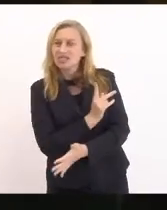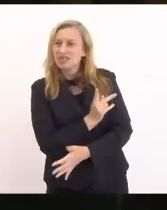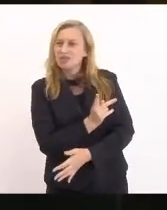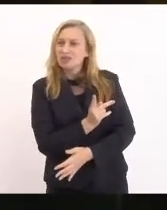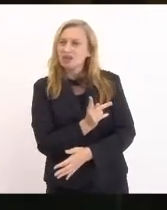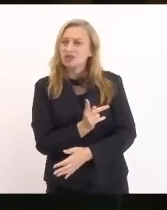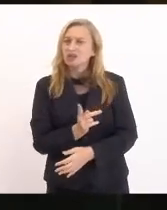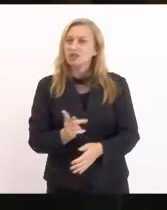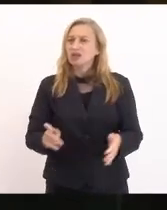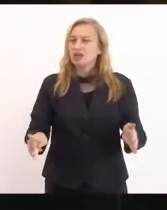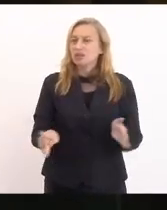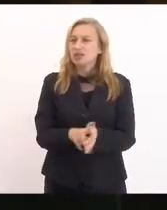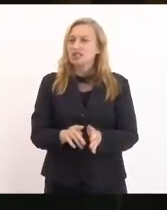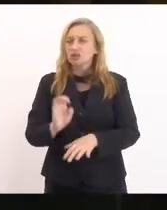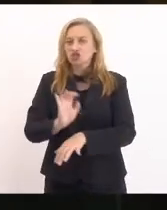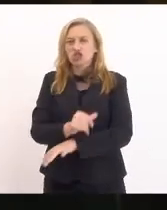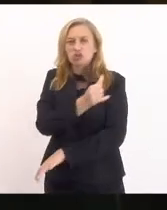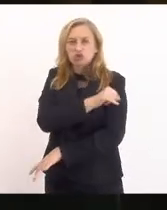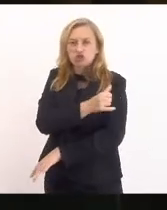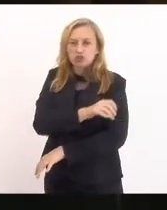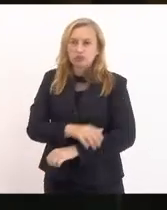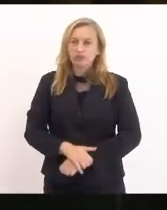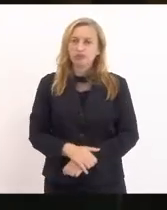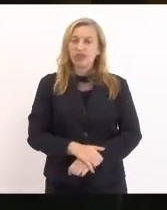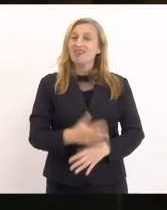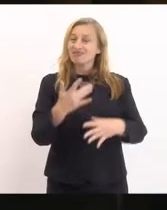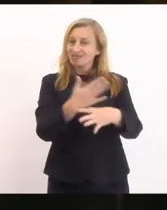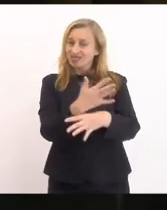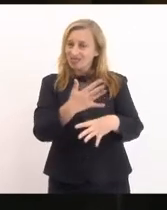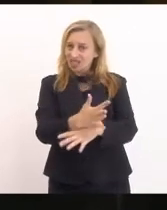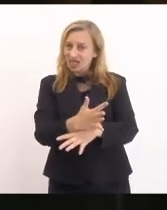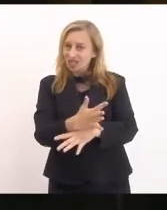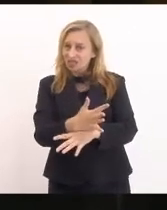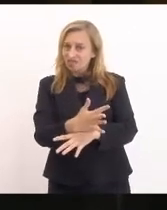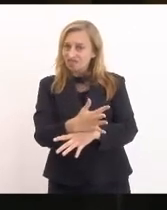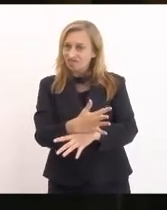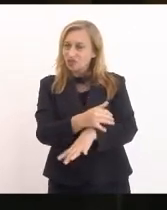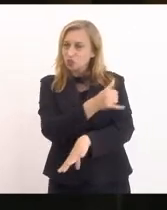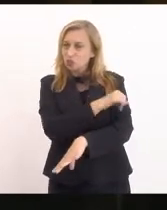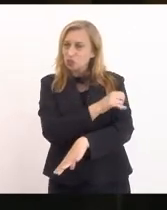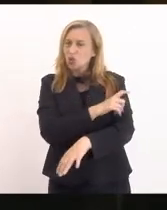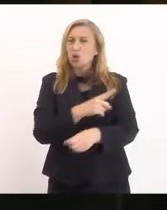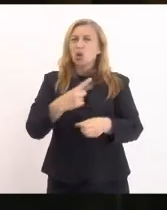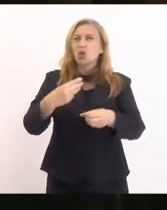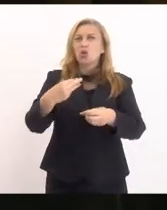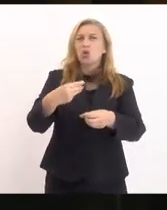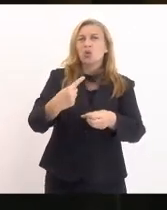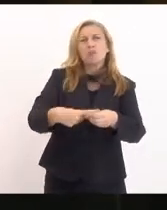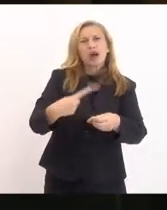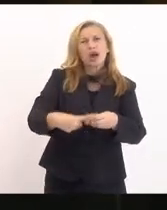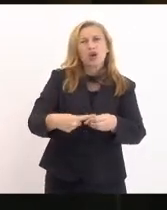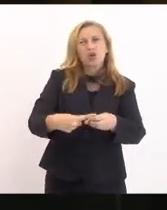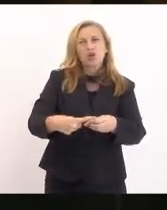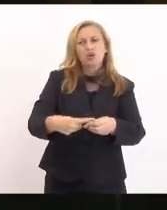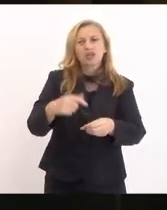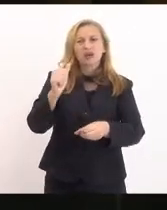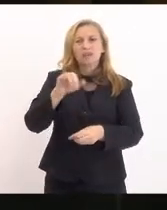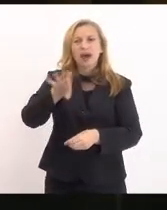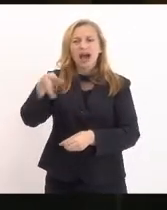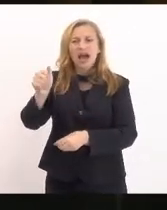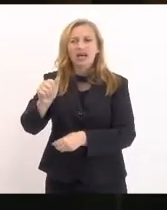do estado do Rio de Janeiro. Na cidade do Rio de Janeiro, no bairro da Barra da